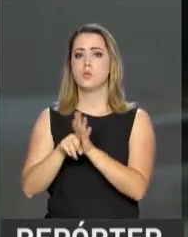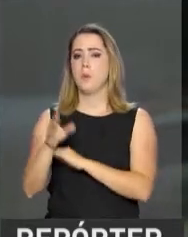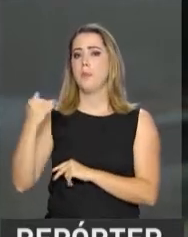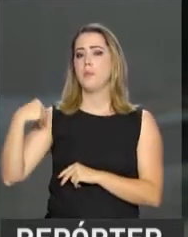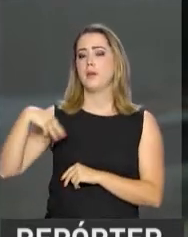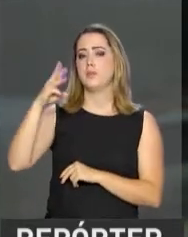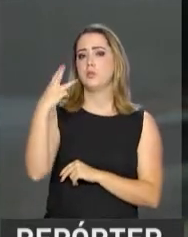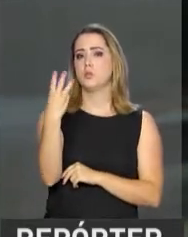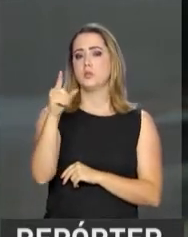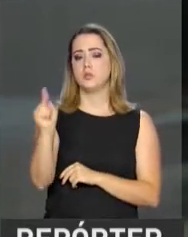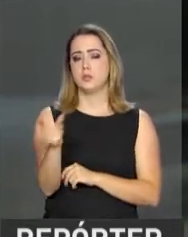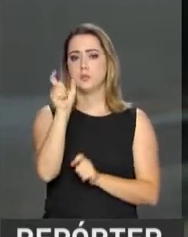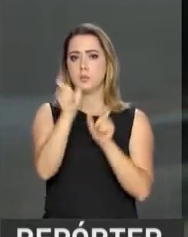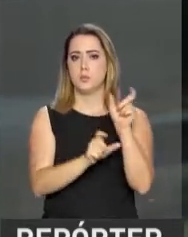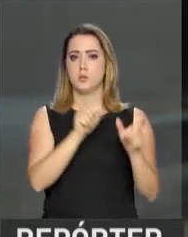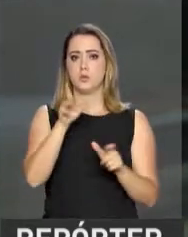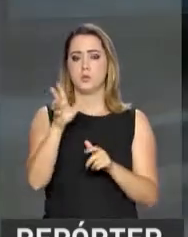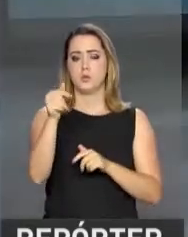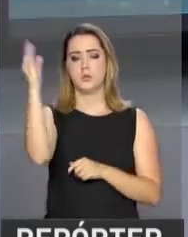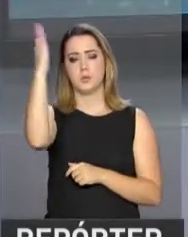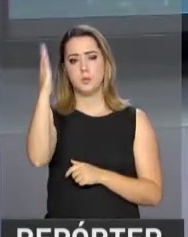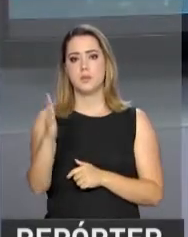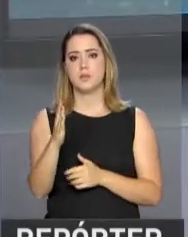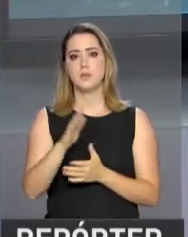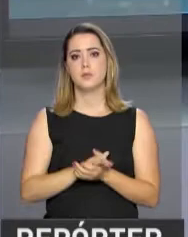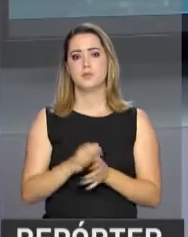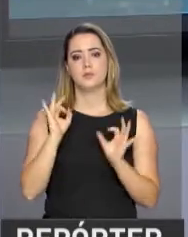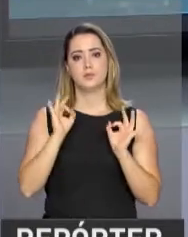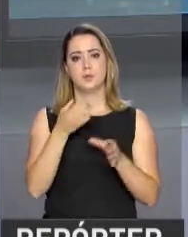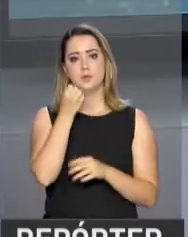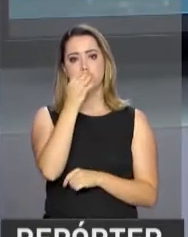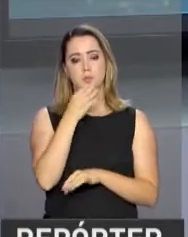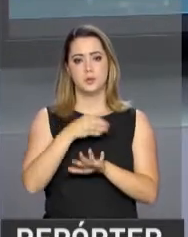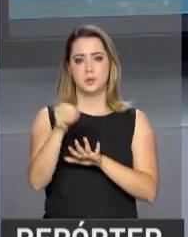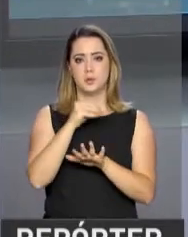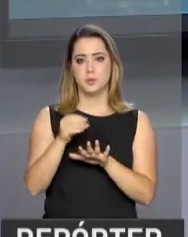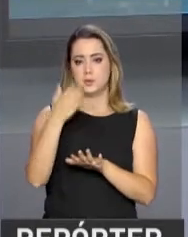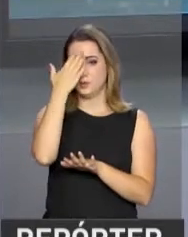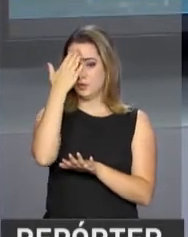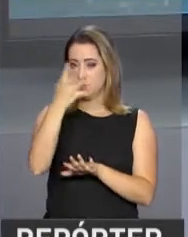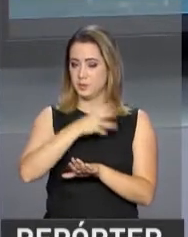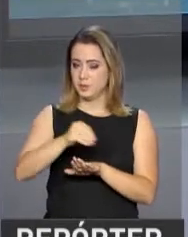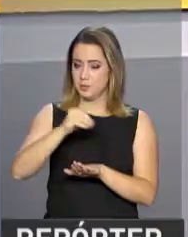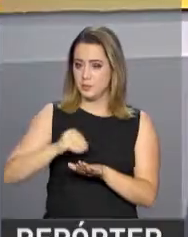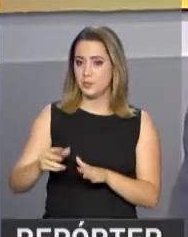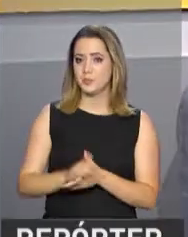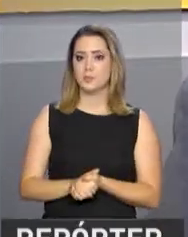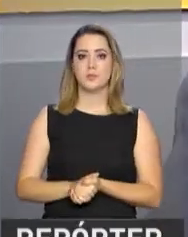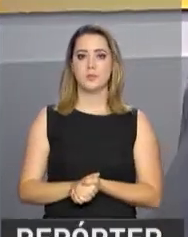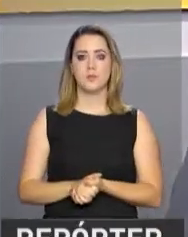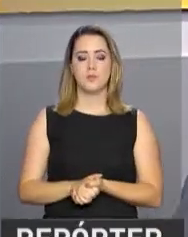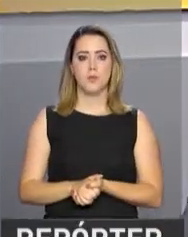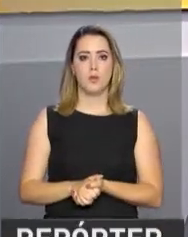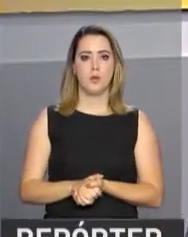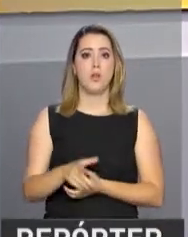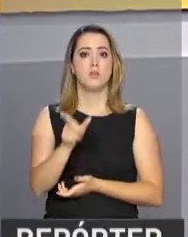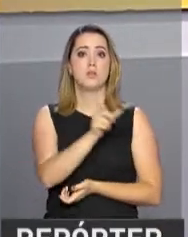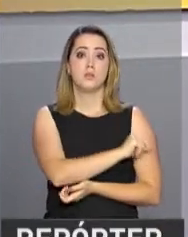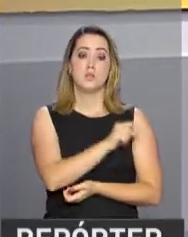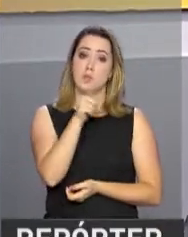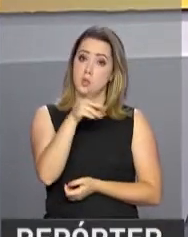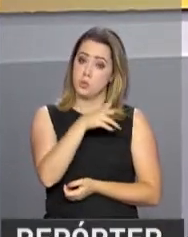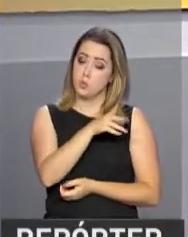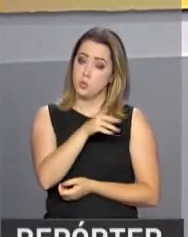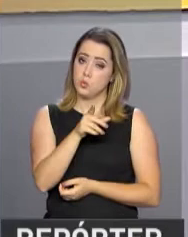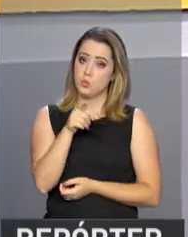em todo o brasil é com você roberto boa notícia para obrigado pelas informações as vacinas do seu